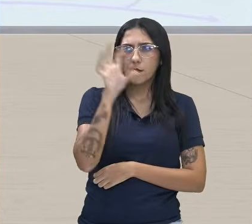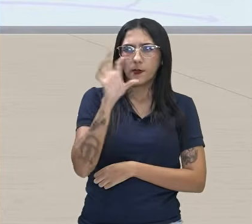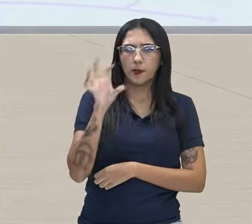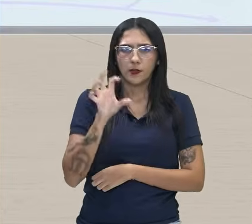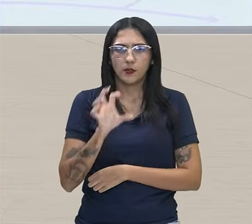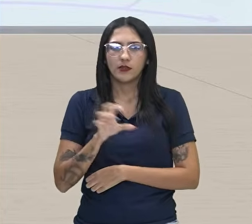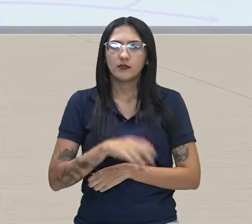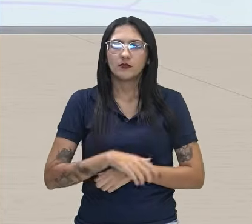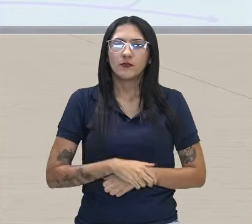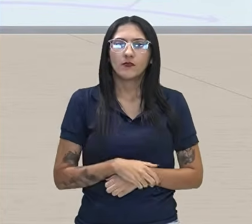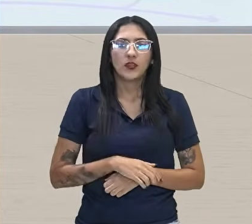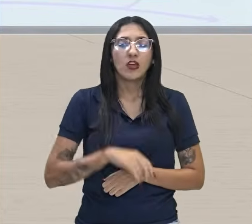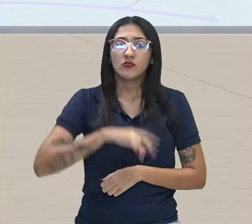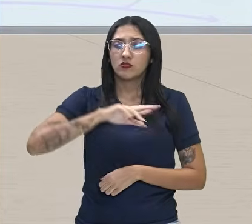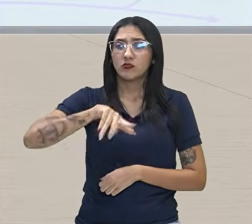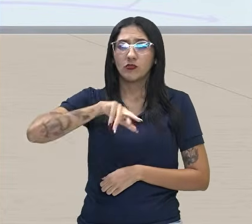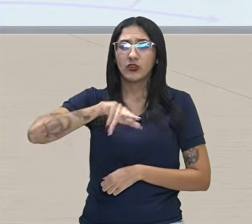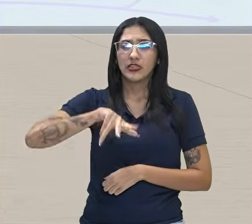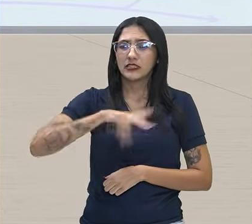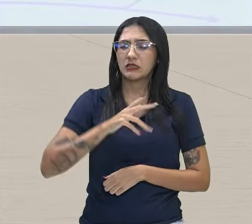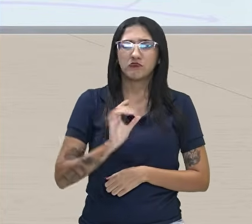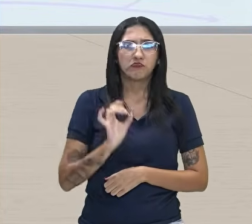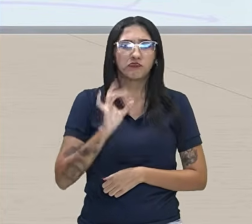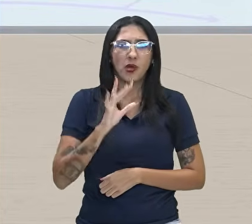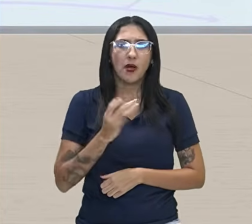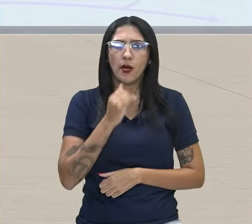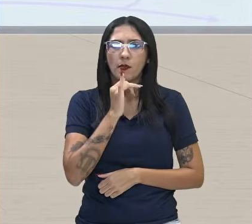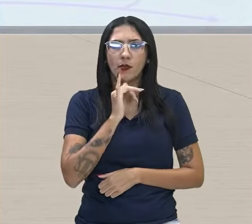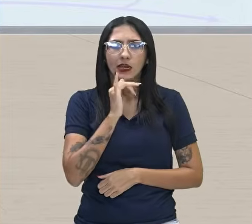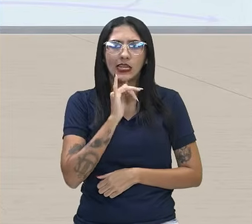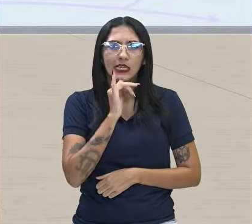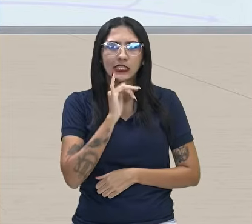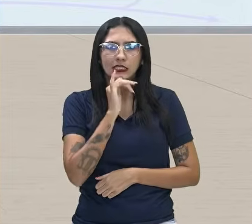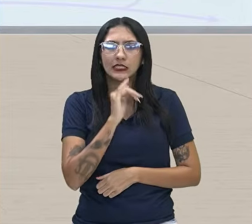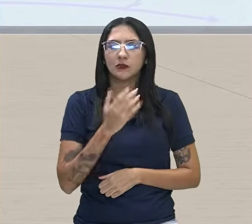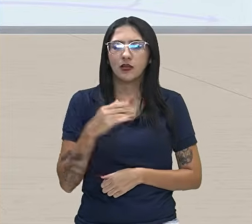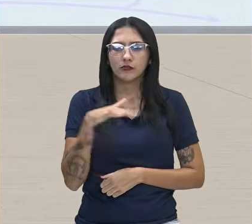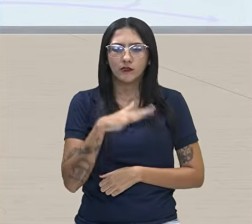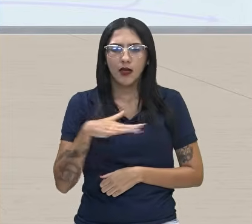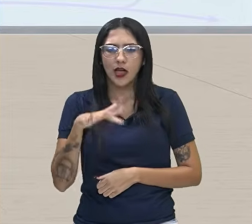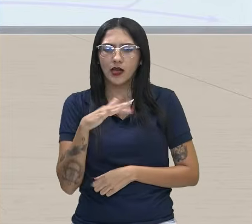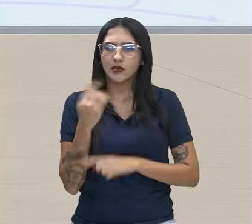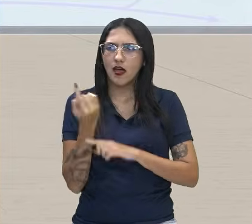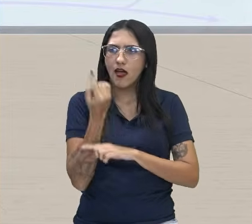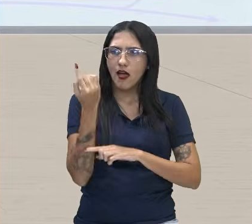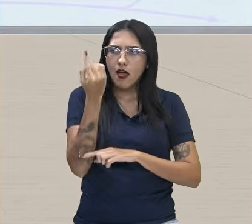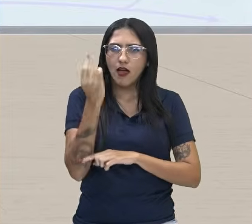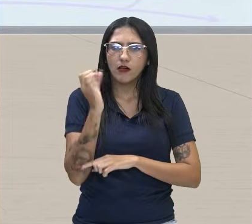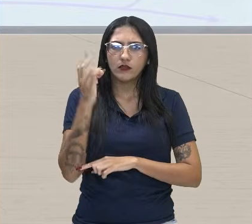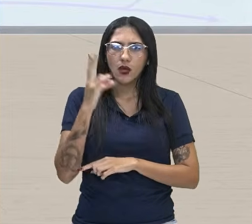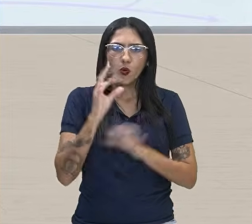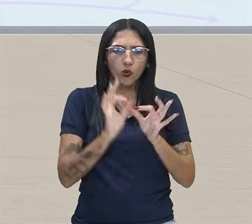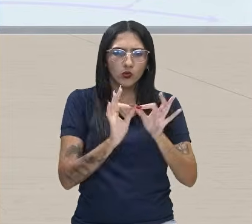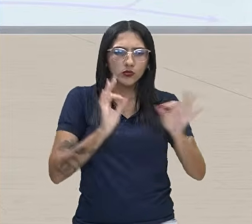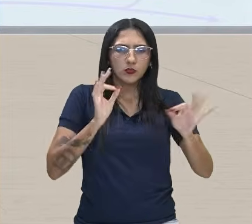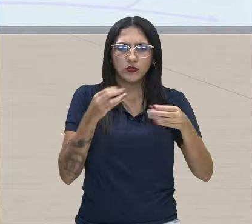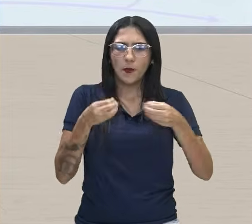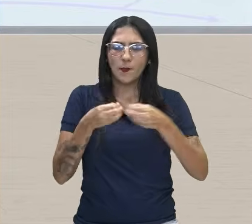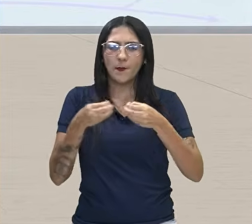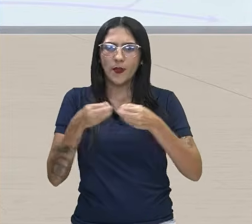vai ser somente por conta de uma latitude, de uma altitude, de uma corrente marítima,